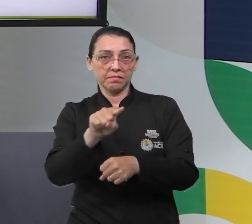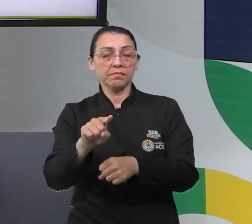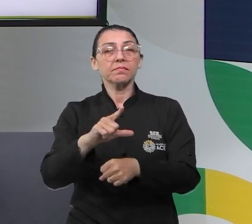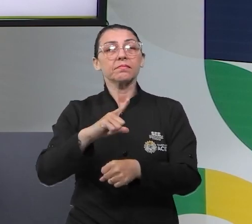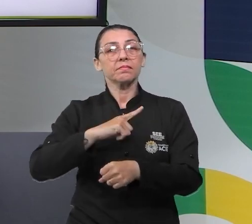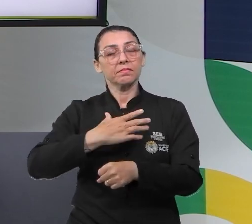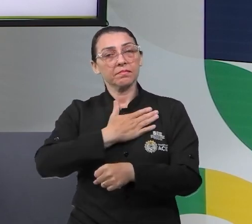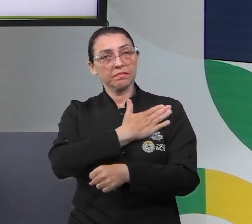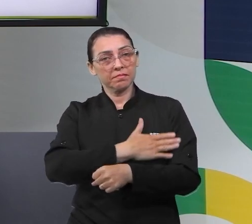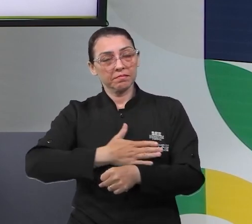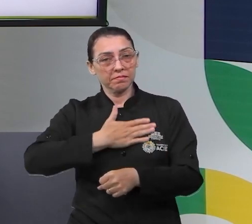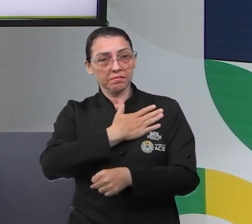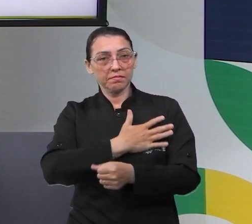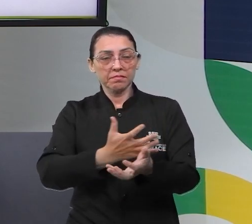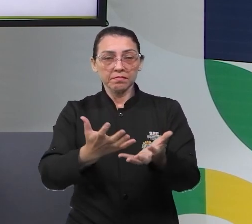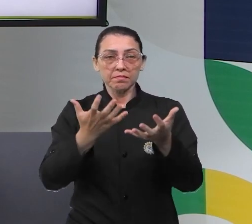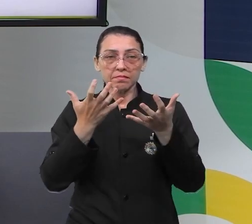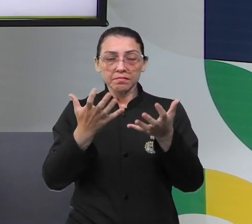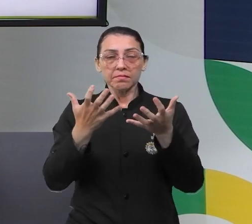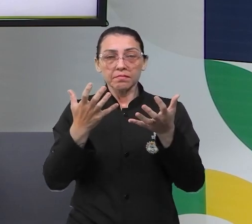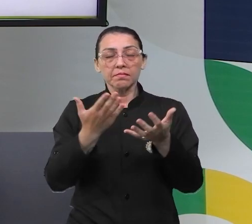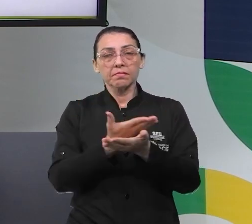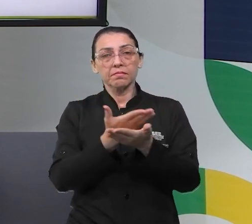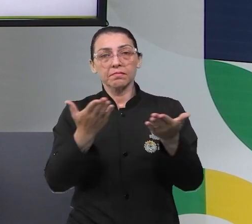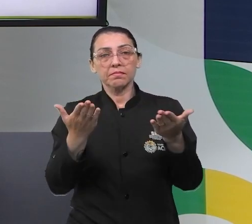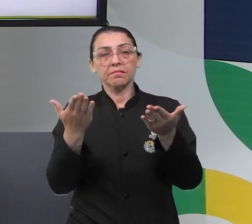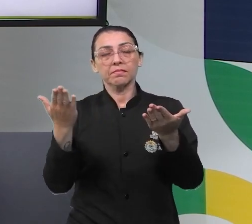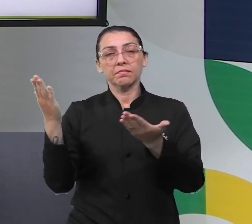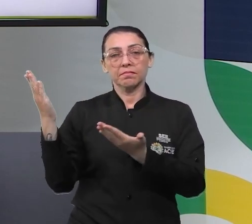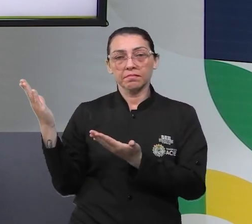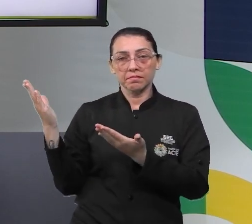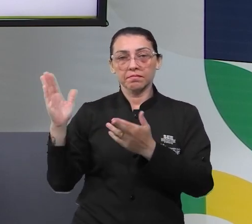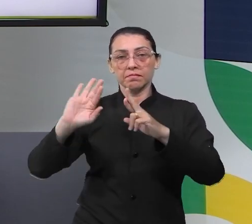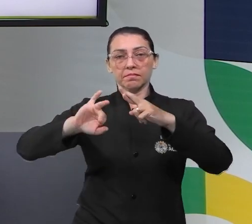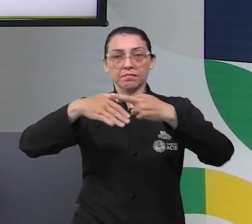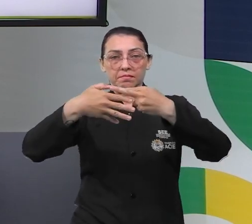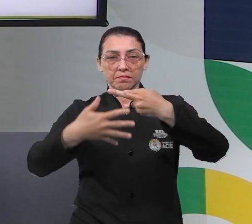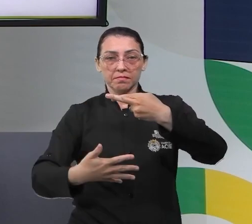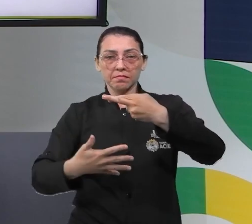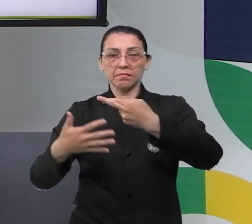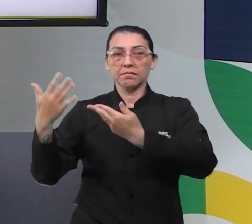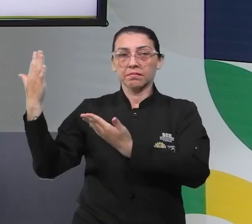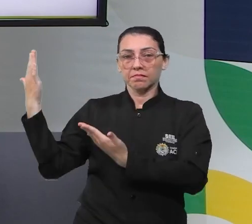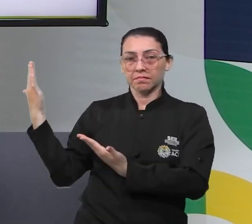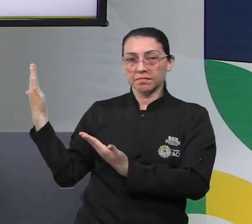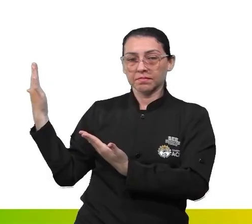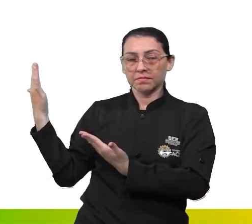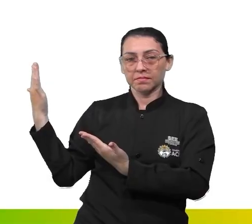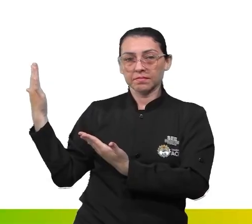tenham gostado. Quero deixar aqui com vocês na tela as nossas referências.